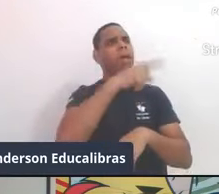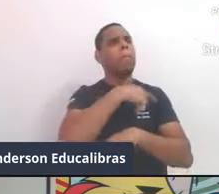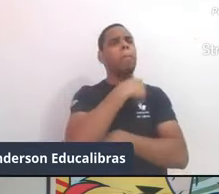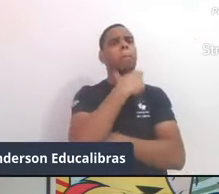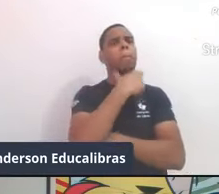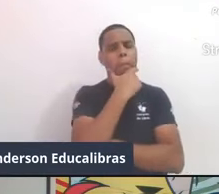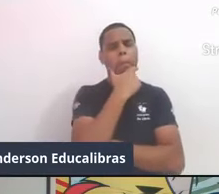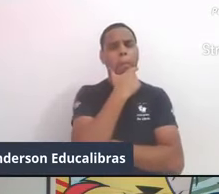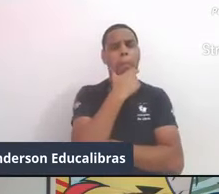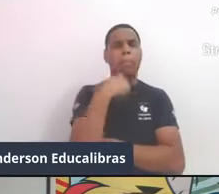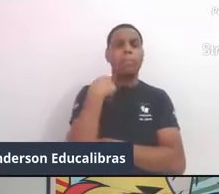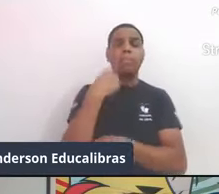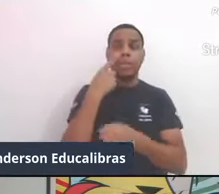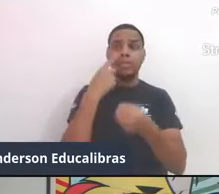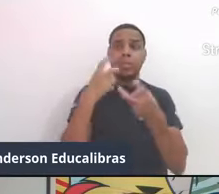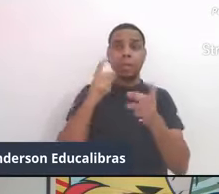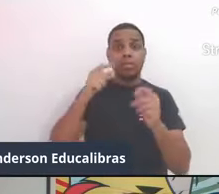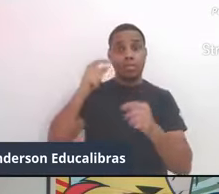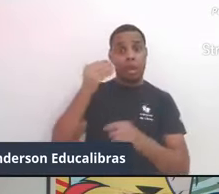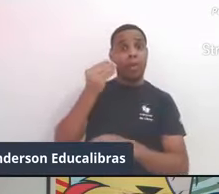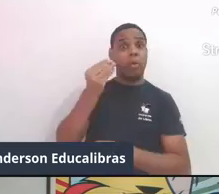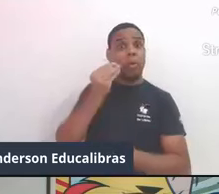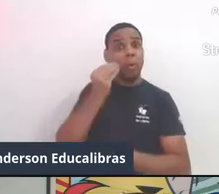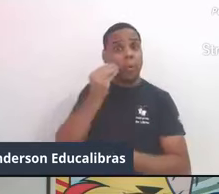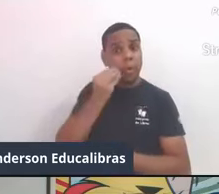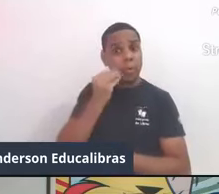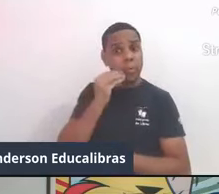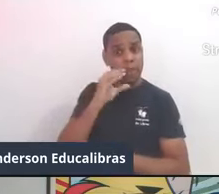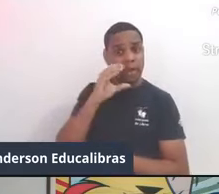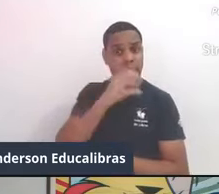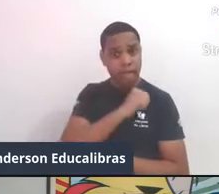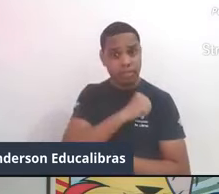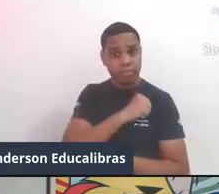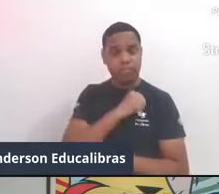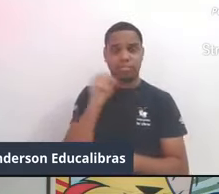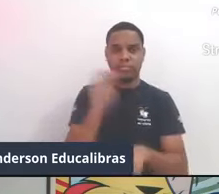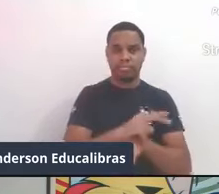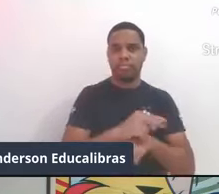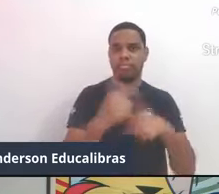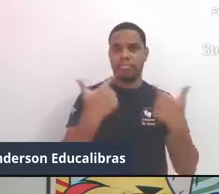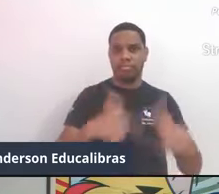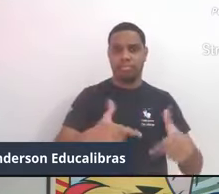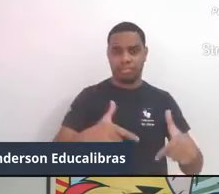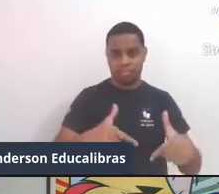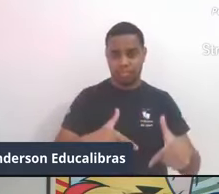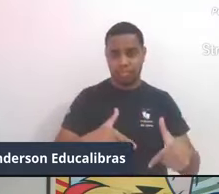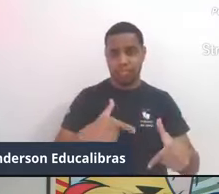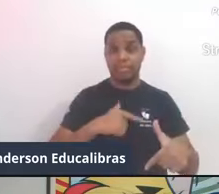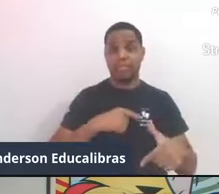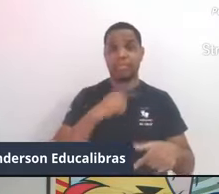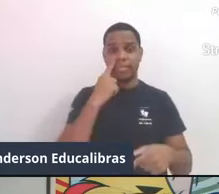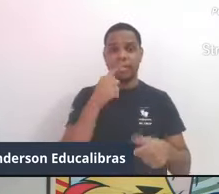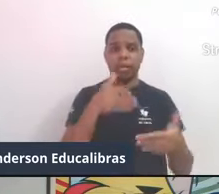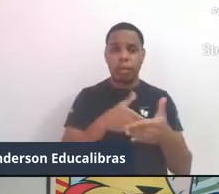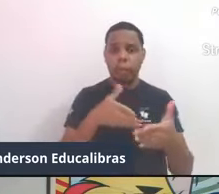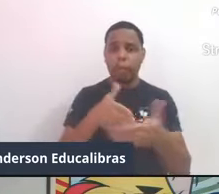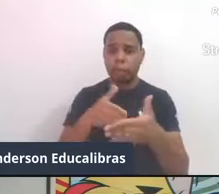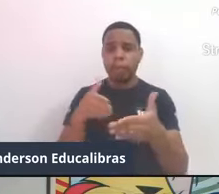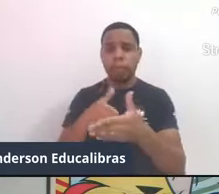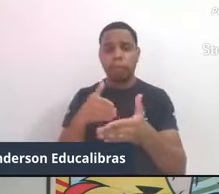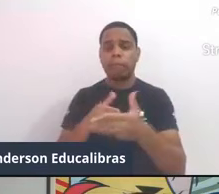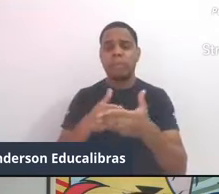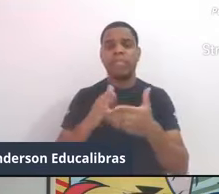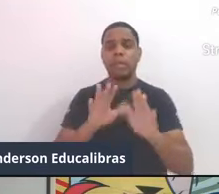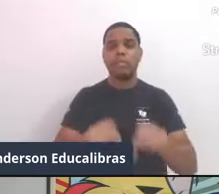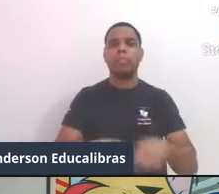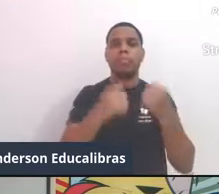isso é uma oportunidade rápida de inserção, tira várias barreiras, então você não vai